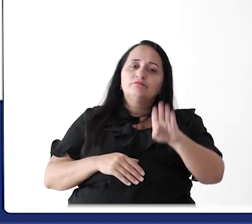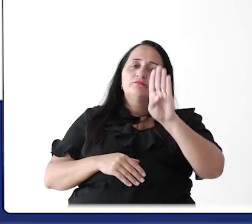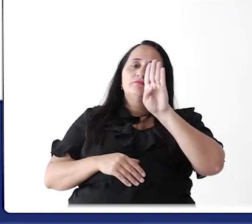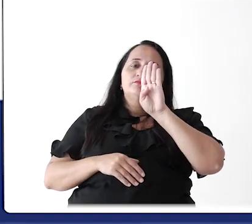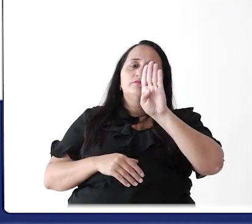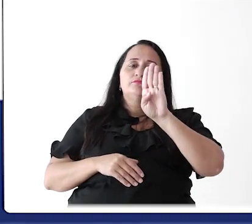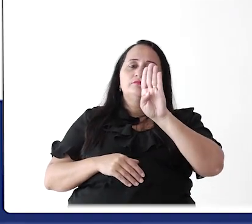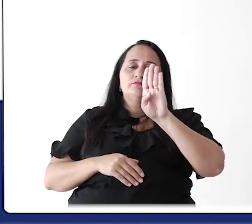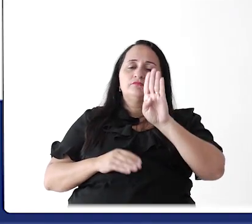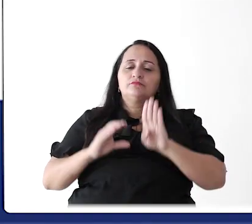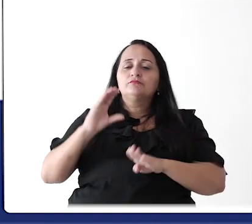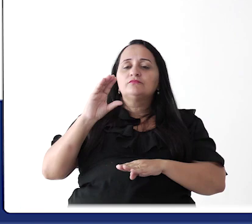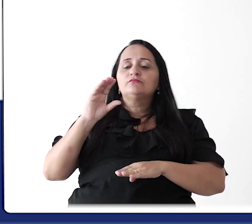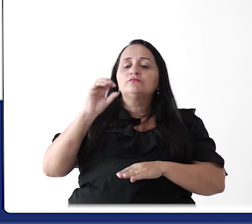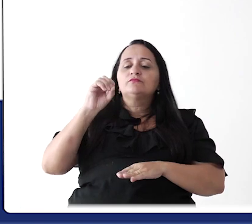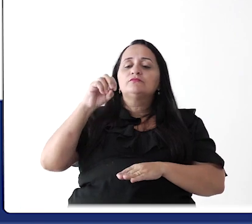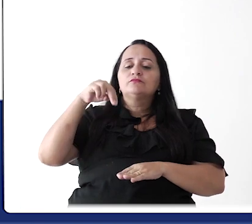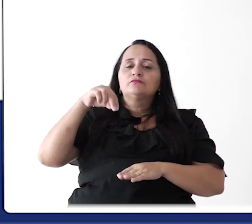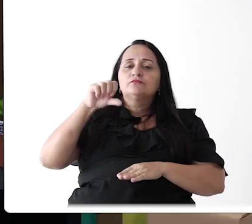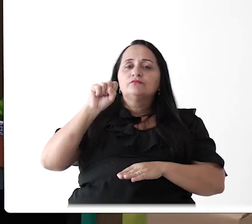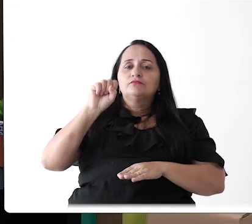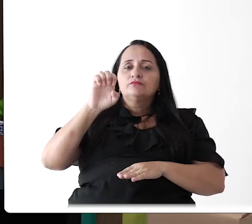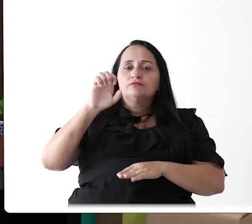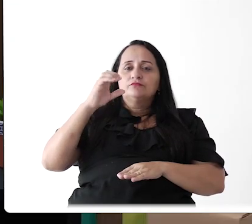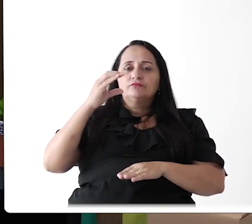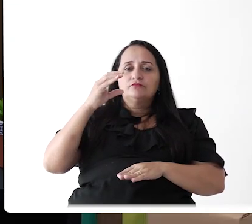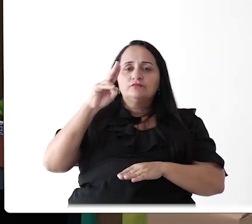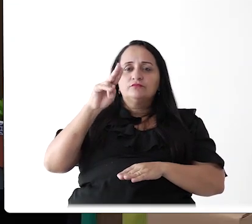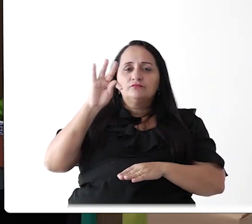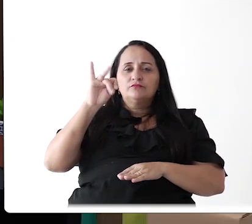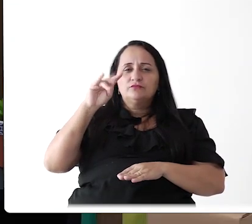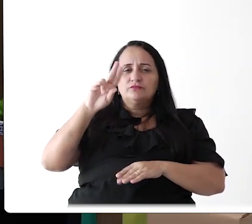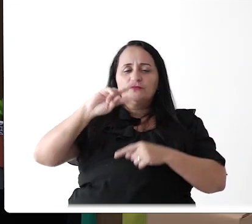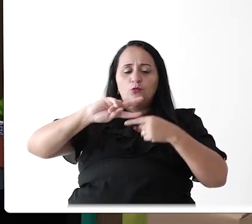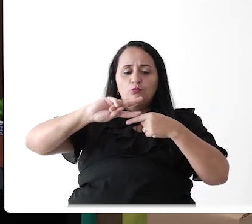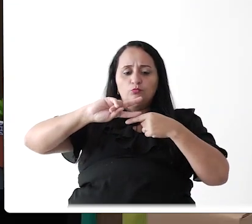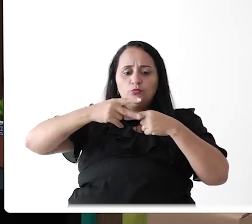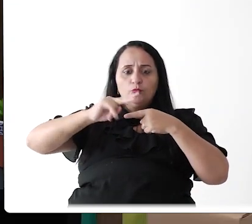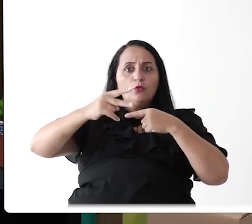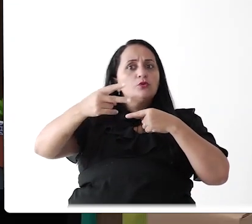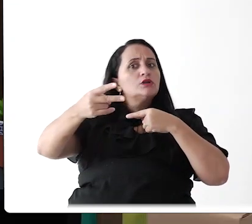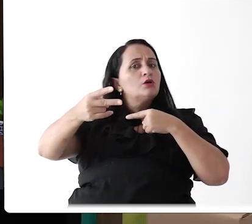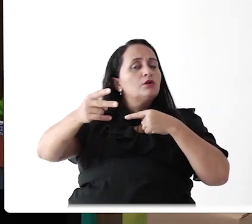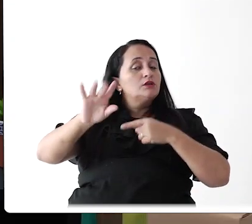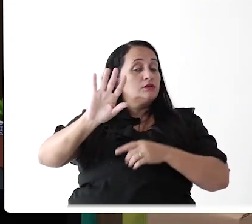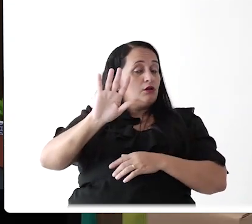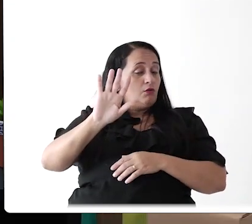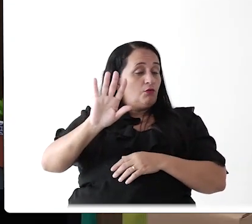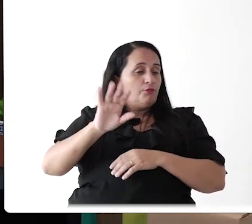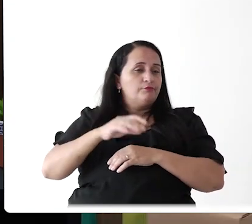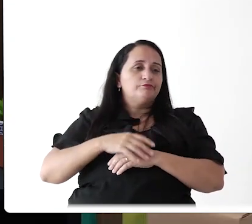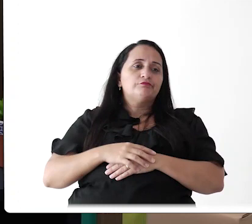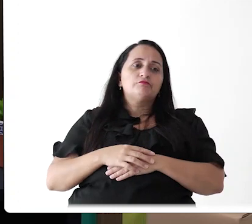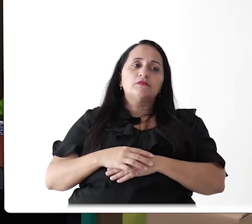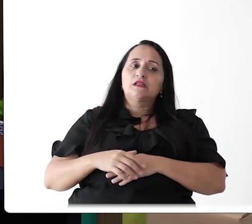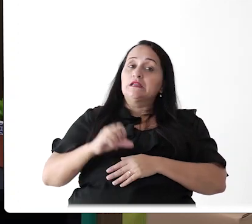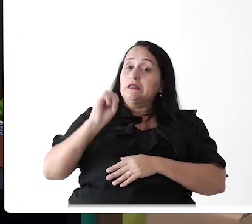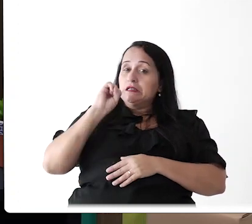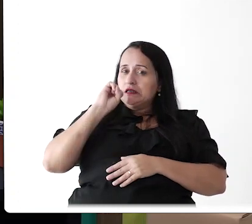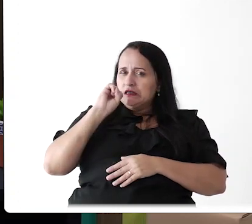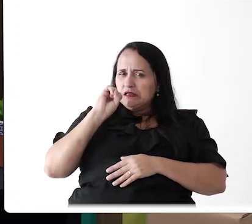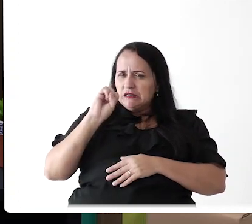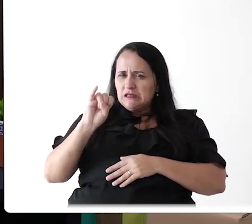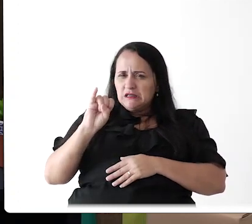Ou na opção B, consecutiva, que é consequência. Quer dizer que se